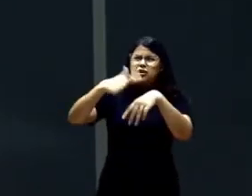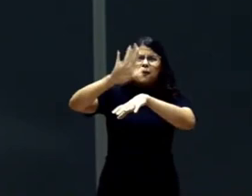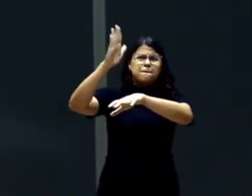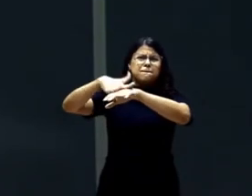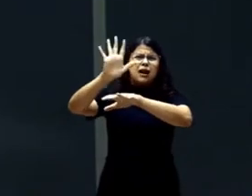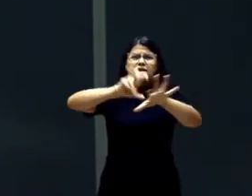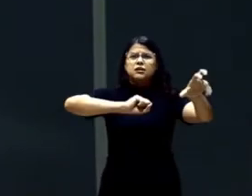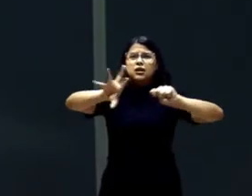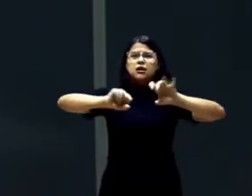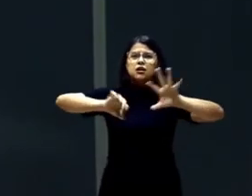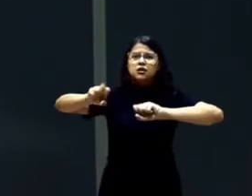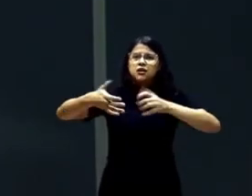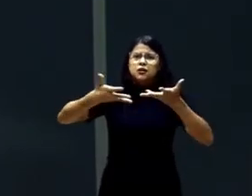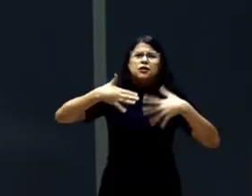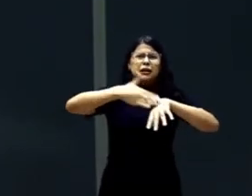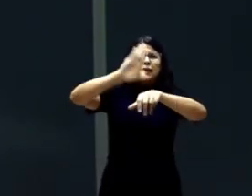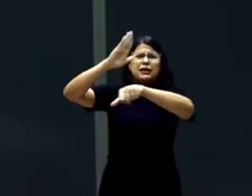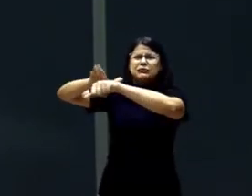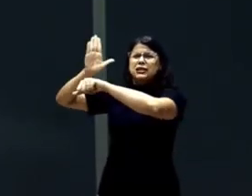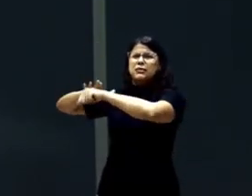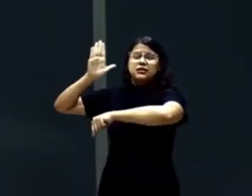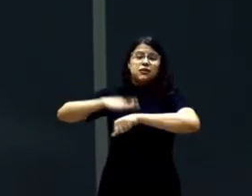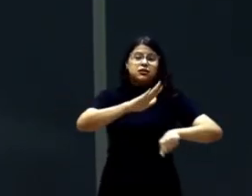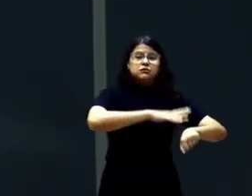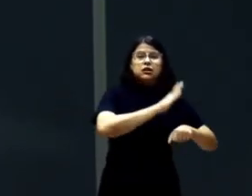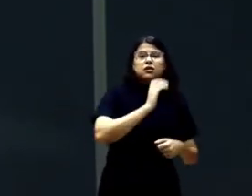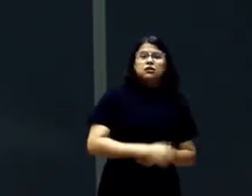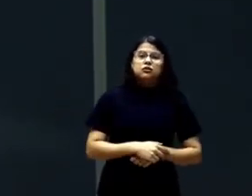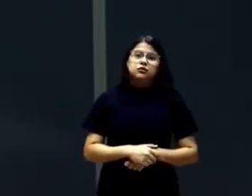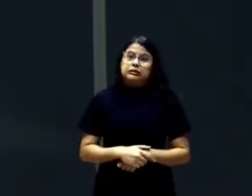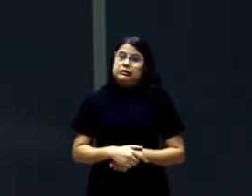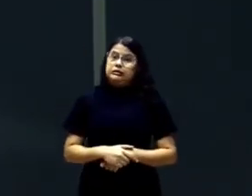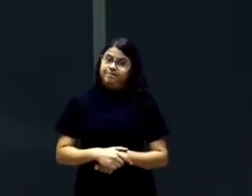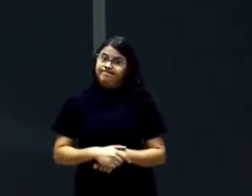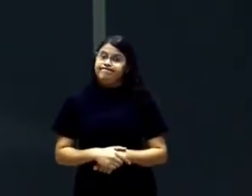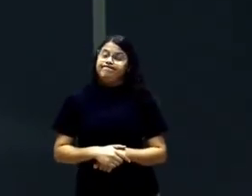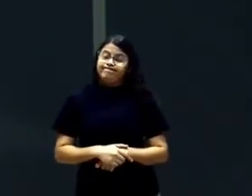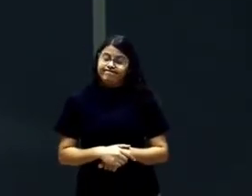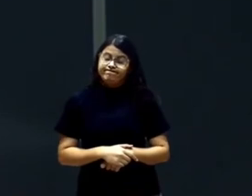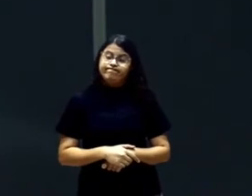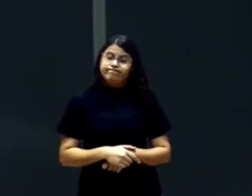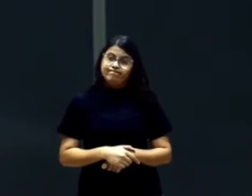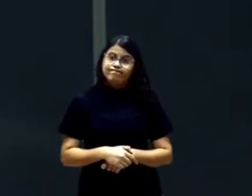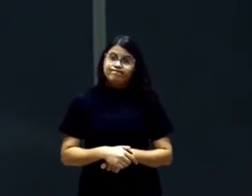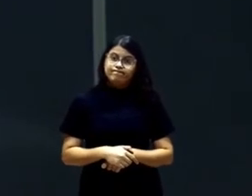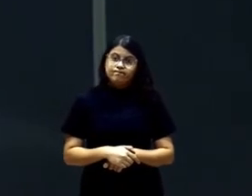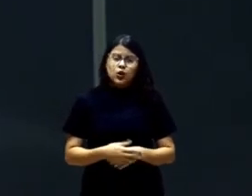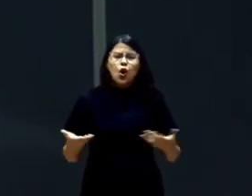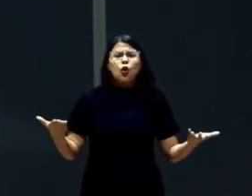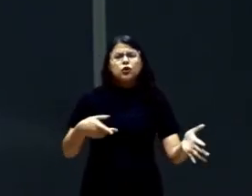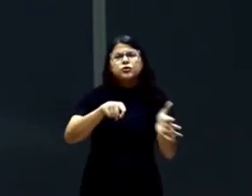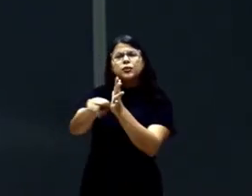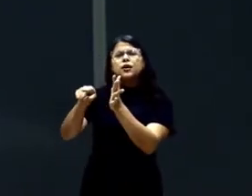eles estão correndo atrás de mais isso, de mais aquilo, de mais aquilo outro. O quanto é necessário para